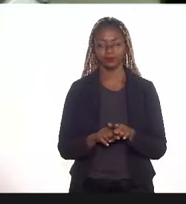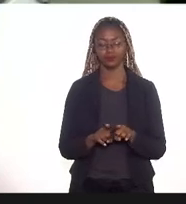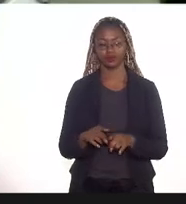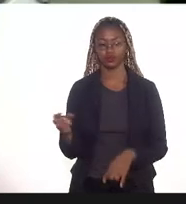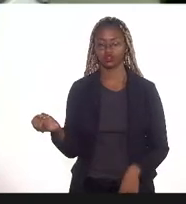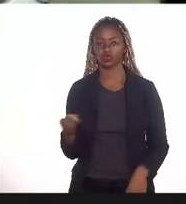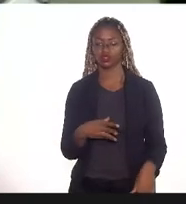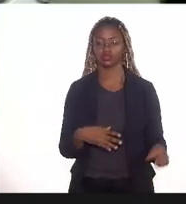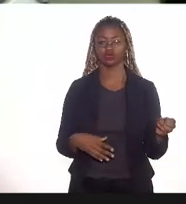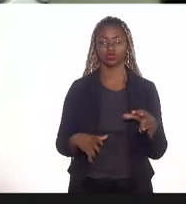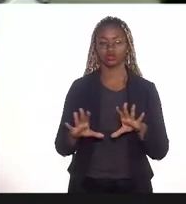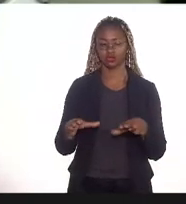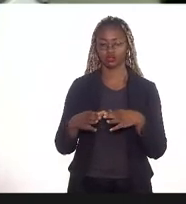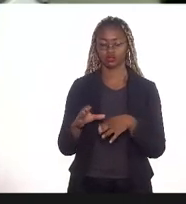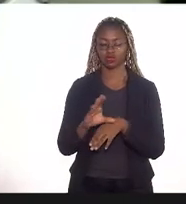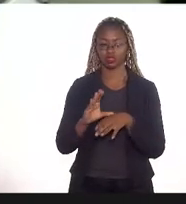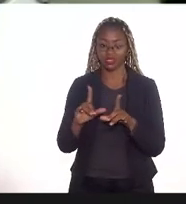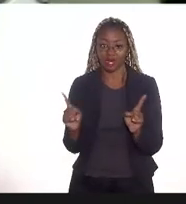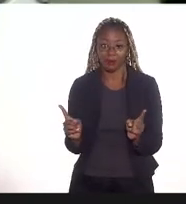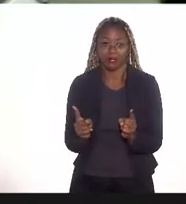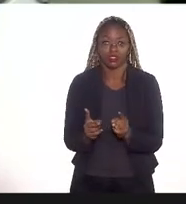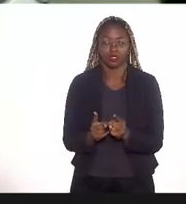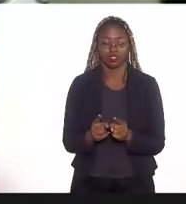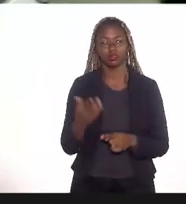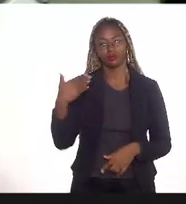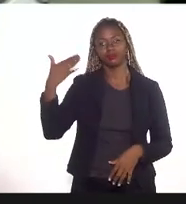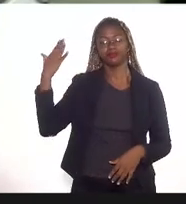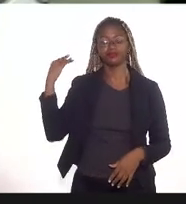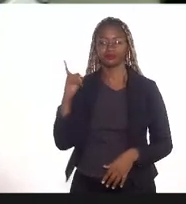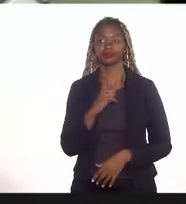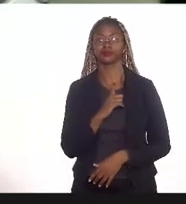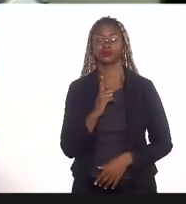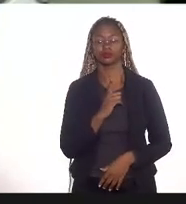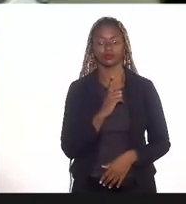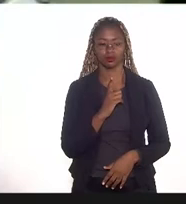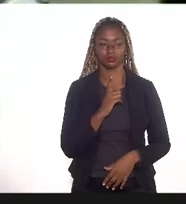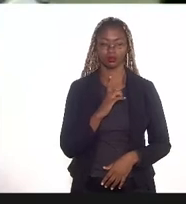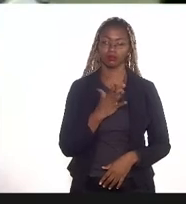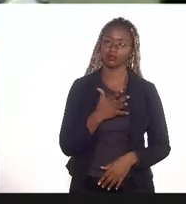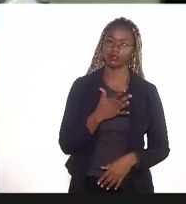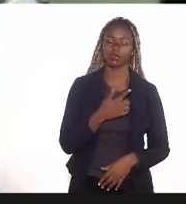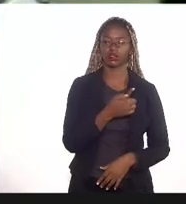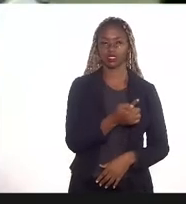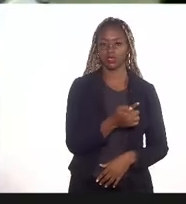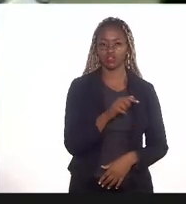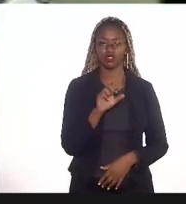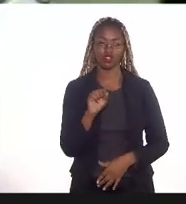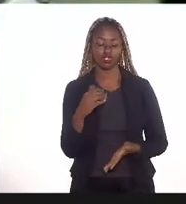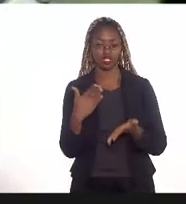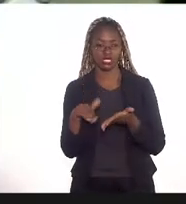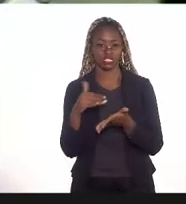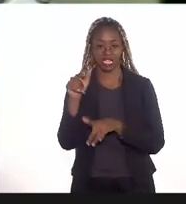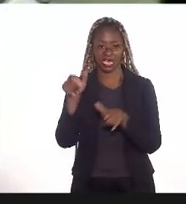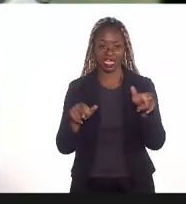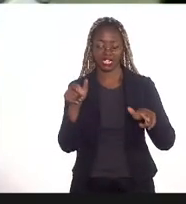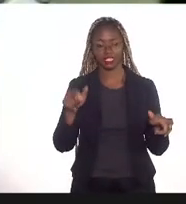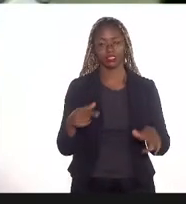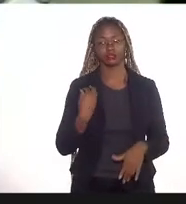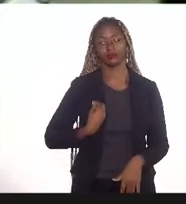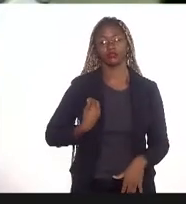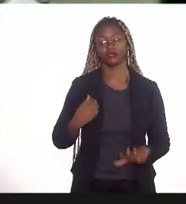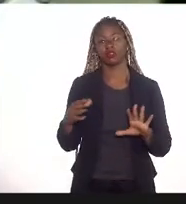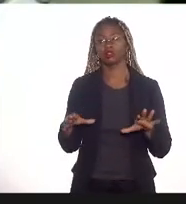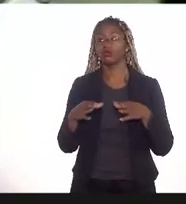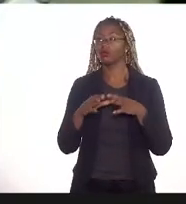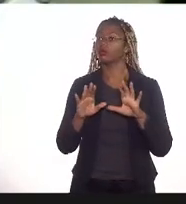nova comissão era um pouco mais enxuta, antigamente nós tínhamos entre 7 e 8 secretários que faziam parte dessa comissão, e agora nós